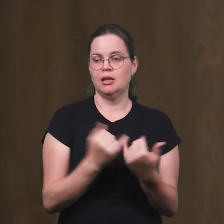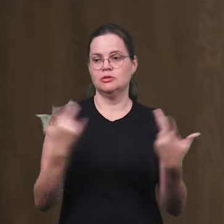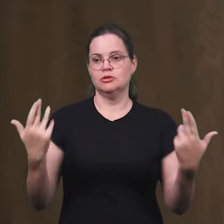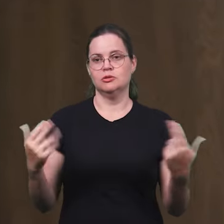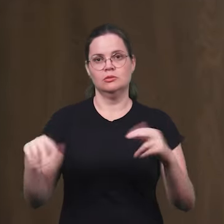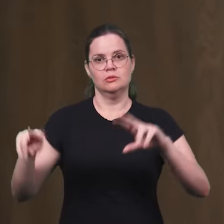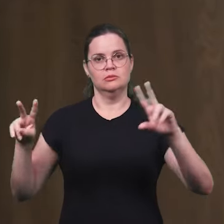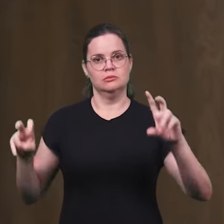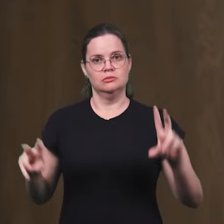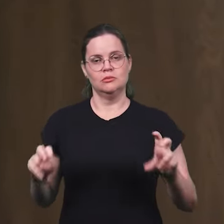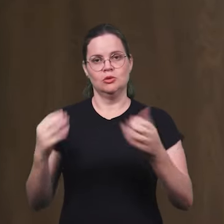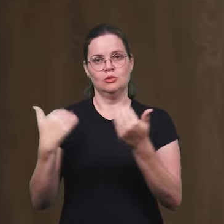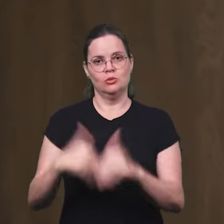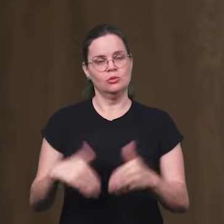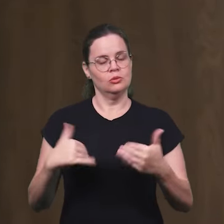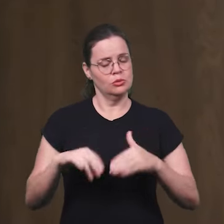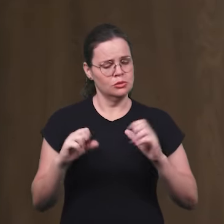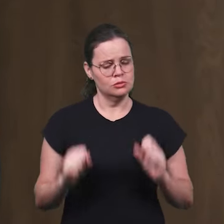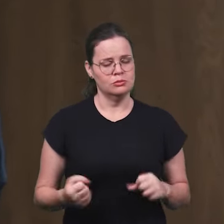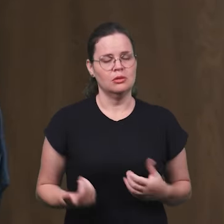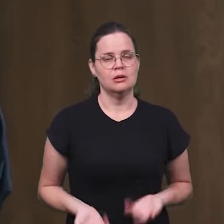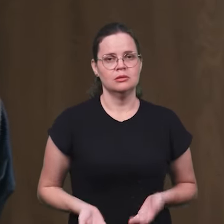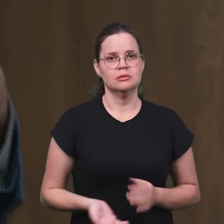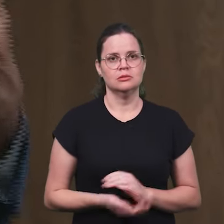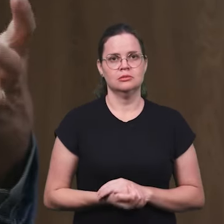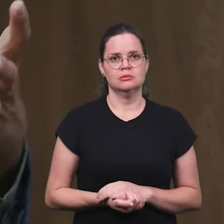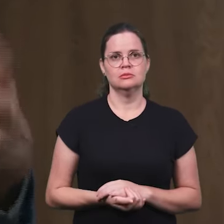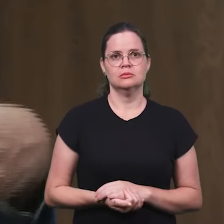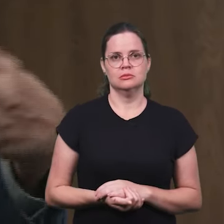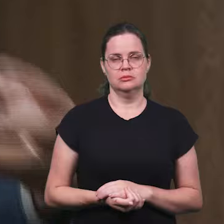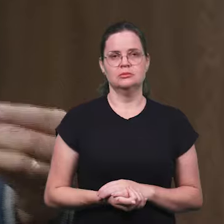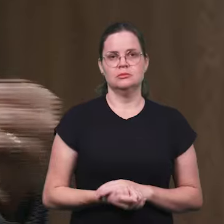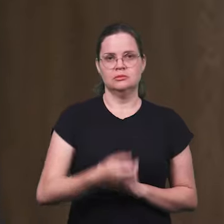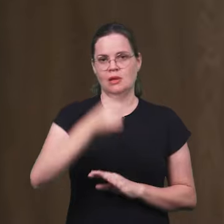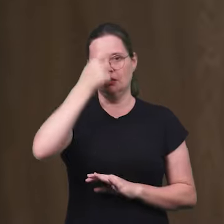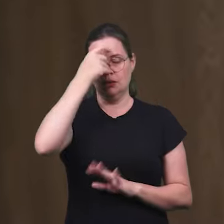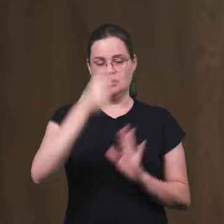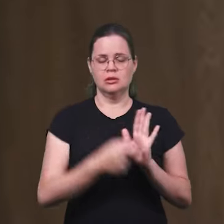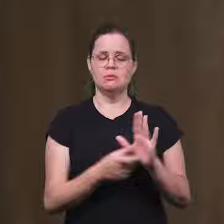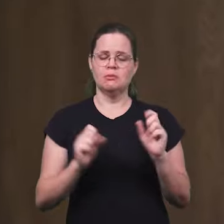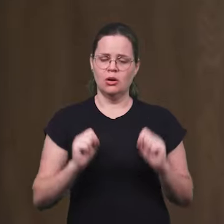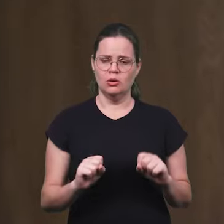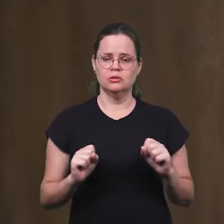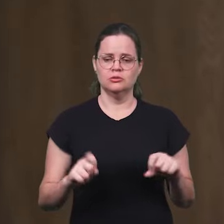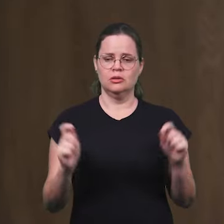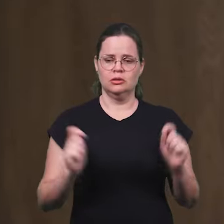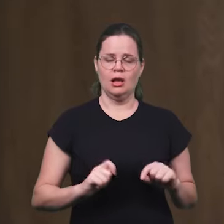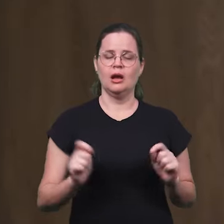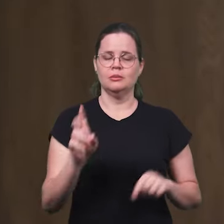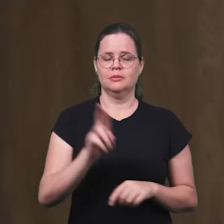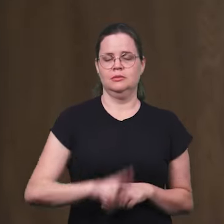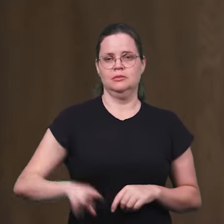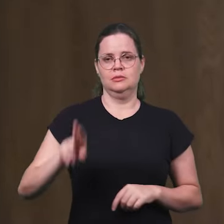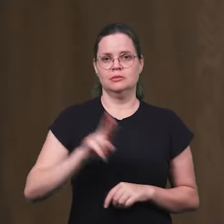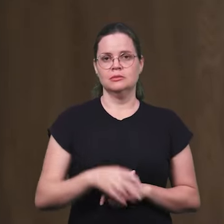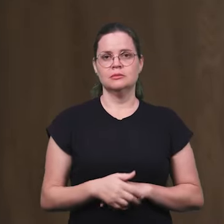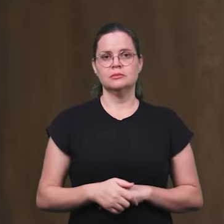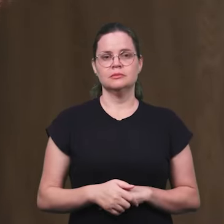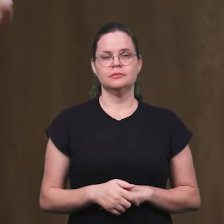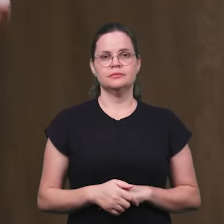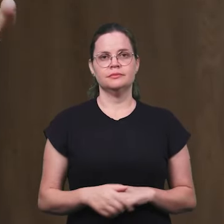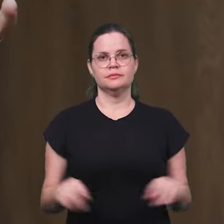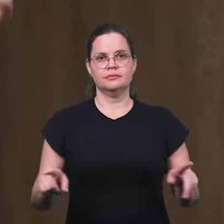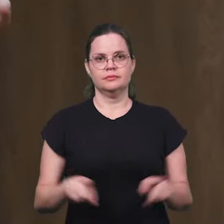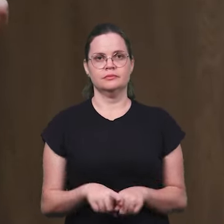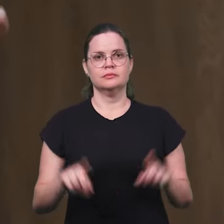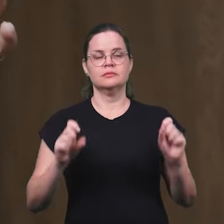estilo do que deve vir no seu concurso. Inteligência artificial pode fazer isso, né? E até, para